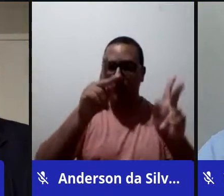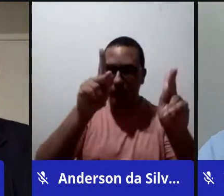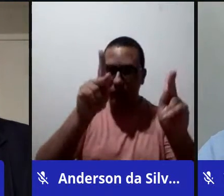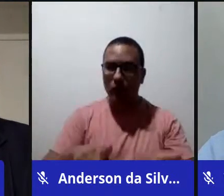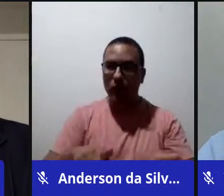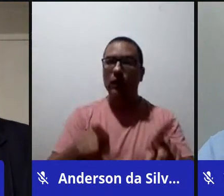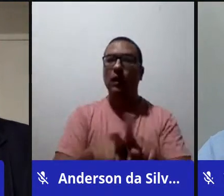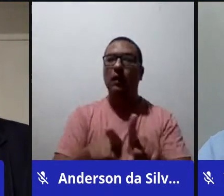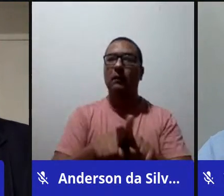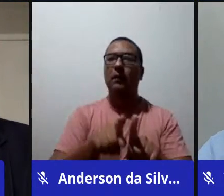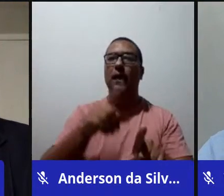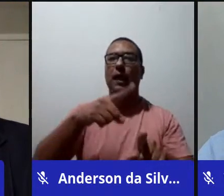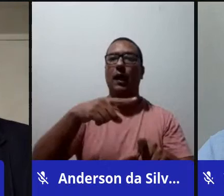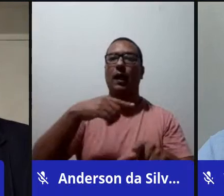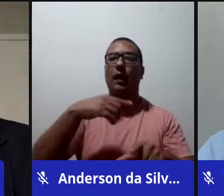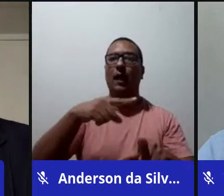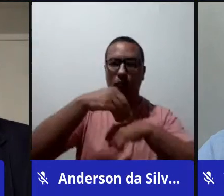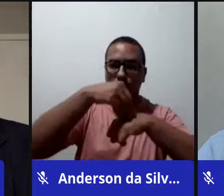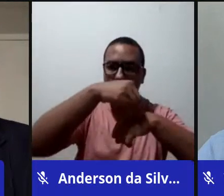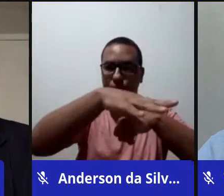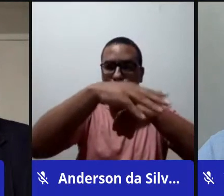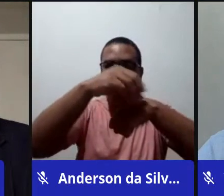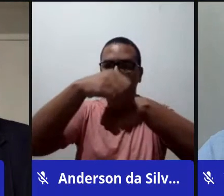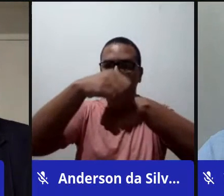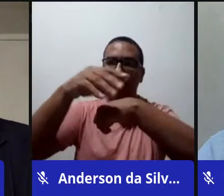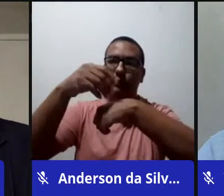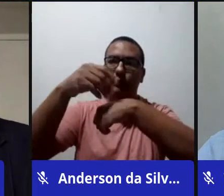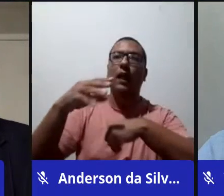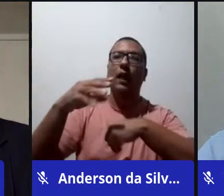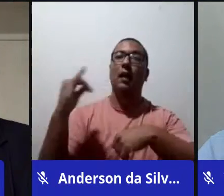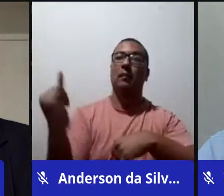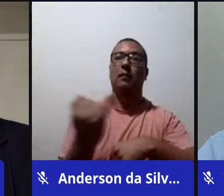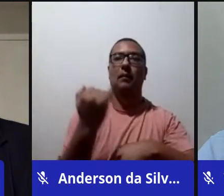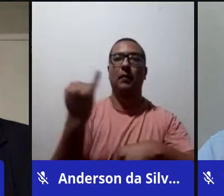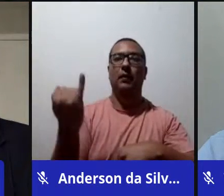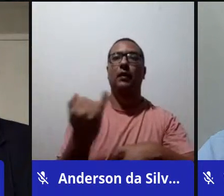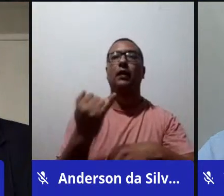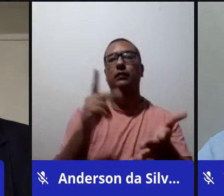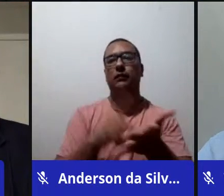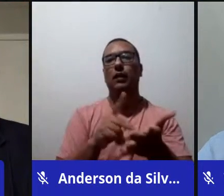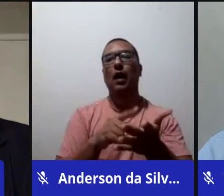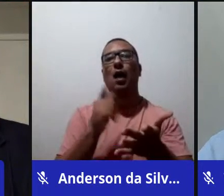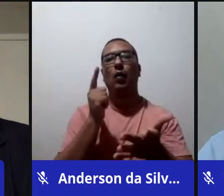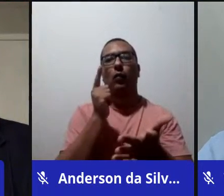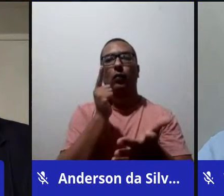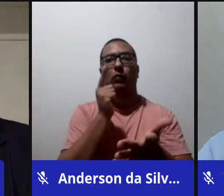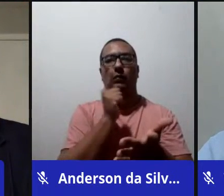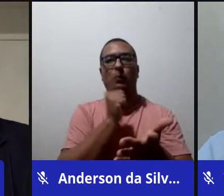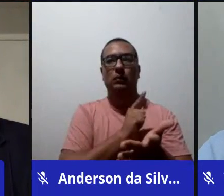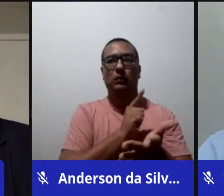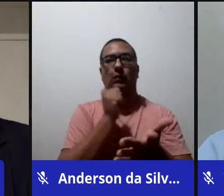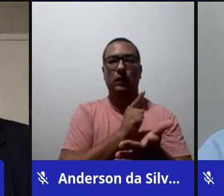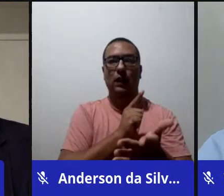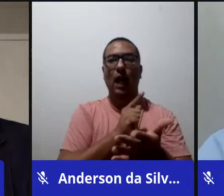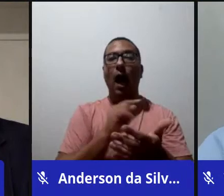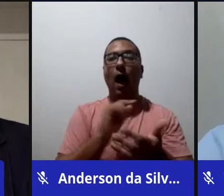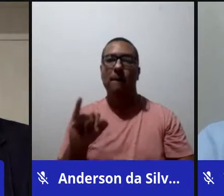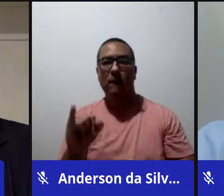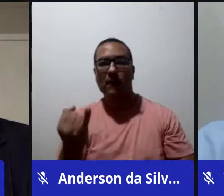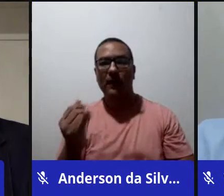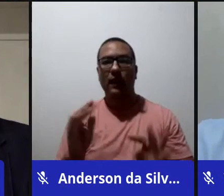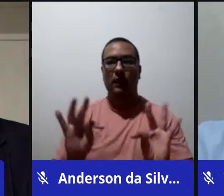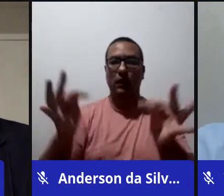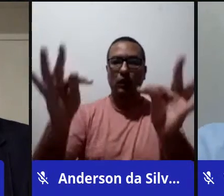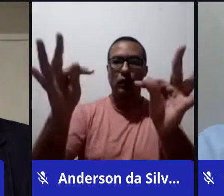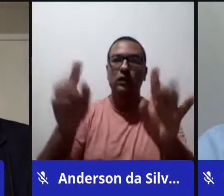gestão do conhecimento é vital para que a gente possa realmente desfrutar dessa onda de tecnologias, de integração,